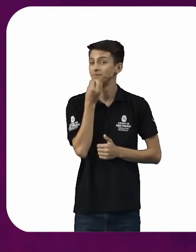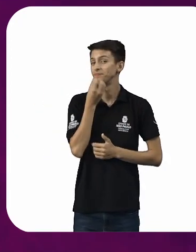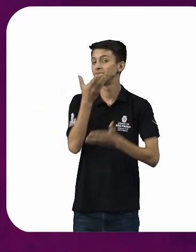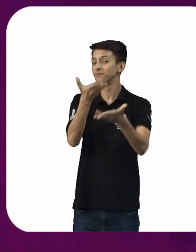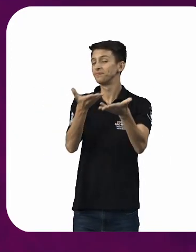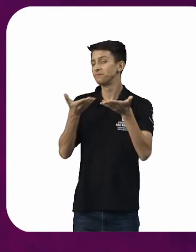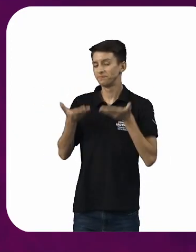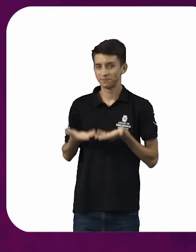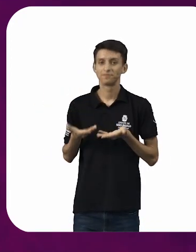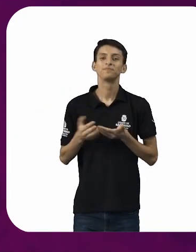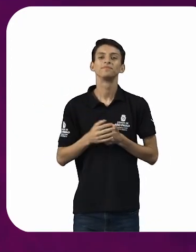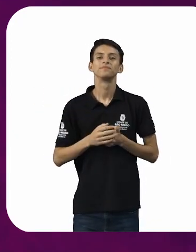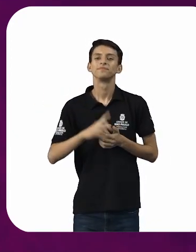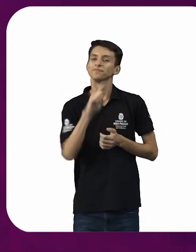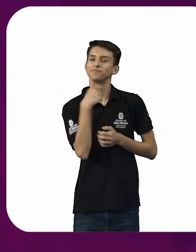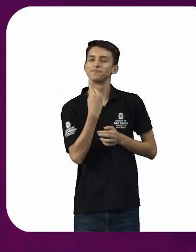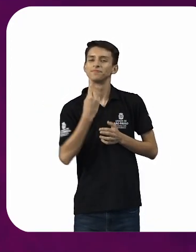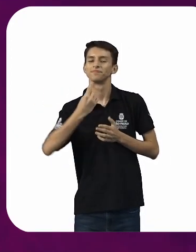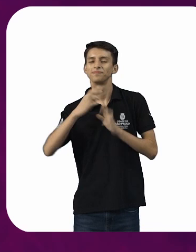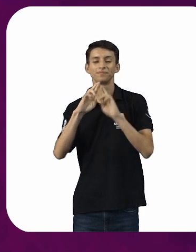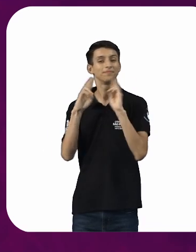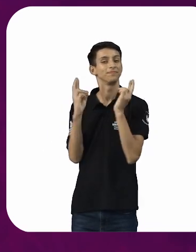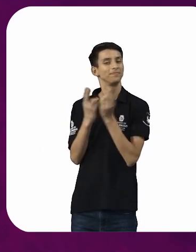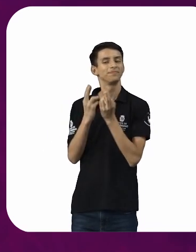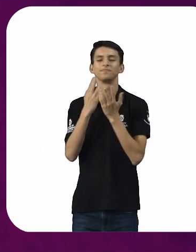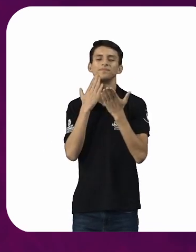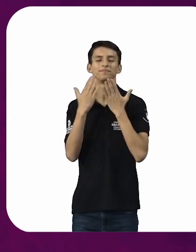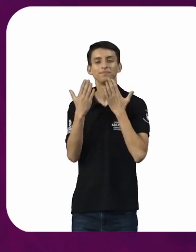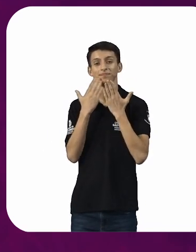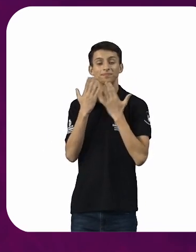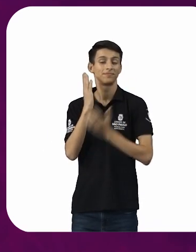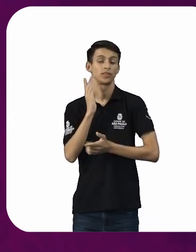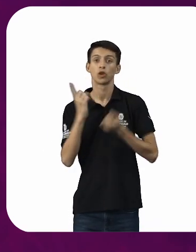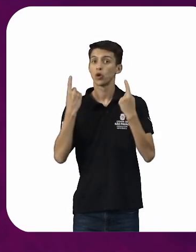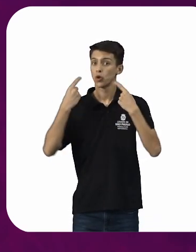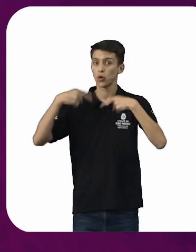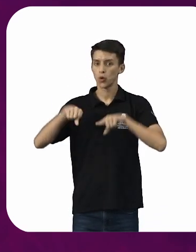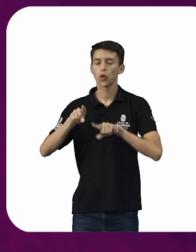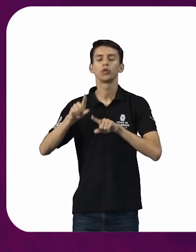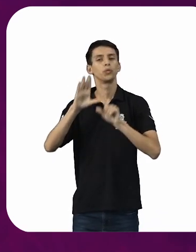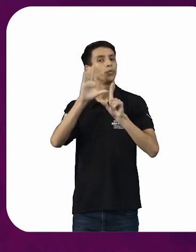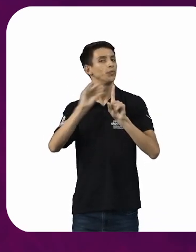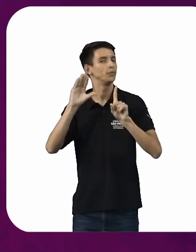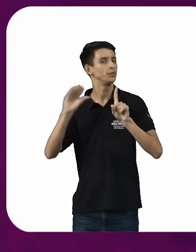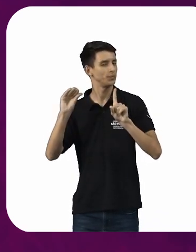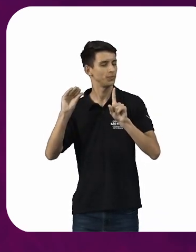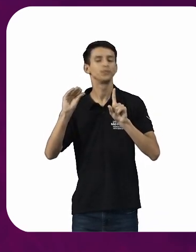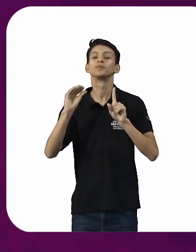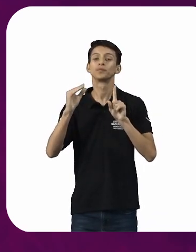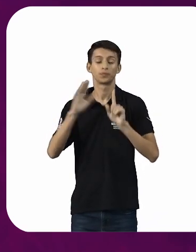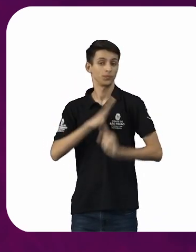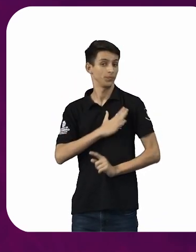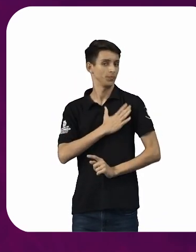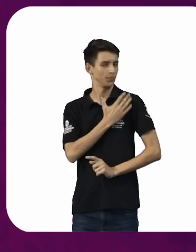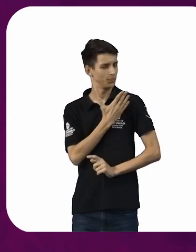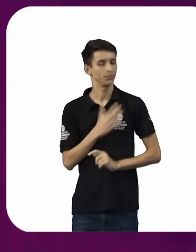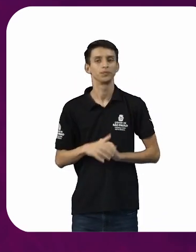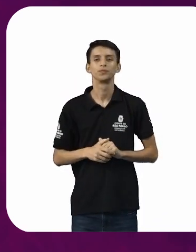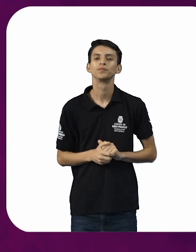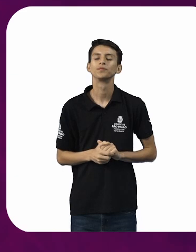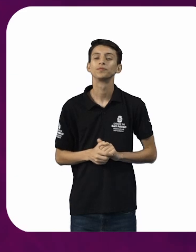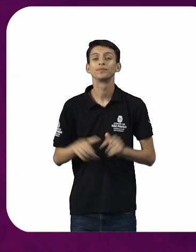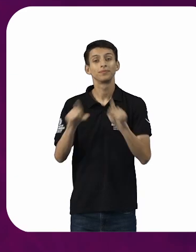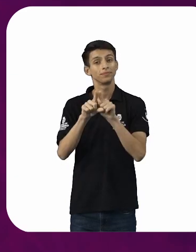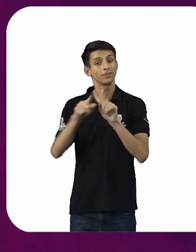Comissão da Verdade sobre a Escravidão Negra no Brasil, da OAB Seccional São Paulo, cofundadora do Instituto da Advocacia Negra Brasileira e coordenadora do movimento ELO, Incluir e